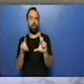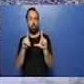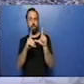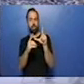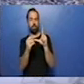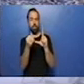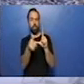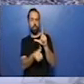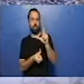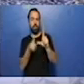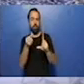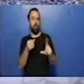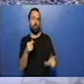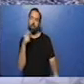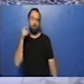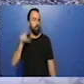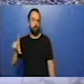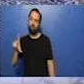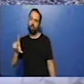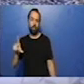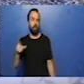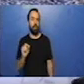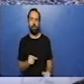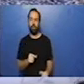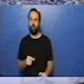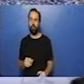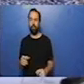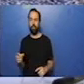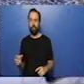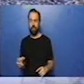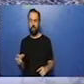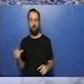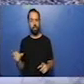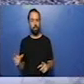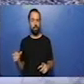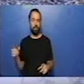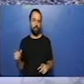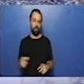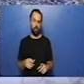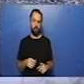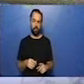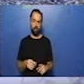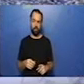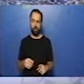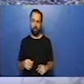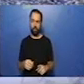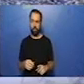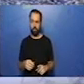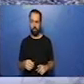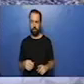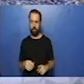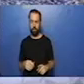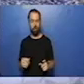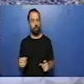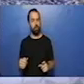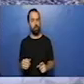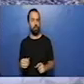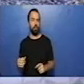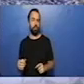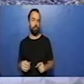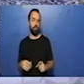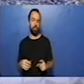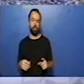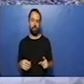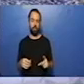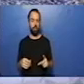Então, ele libera o açúcar para o cupim, para obter a energia dele, e o cupim, por sua vez, tem em abundância esse açúcar,